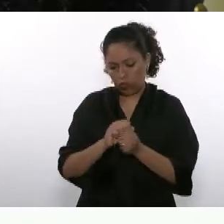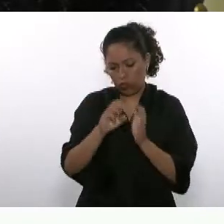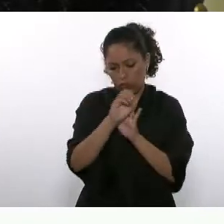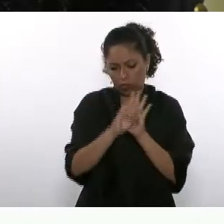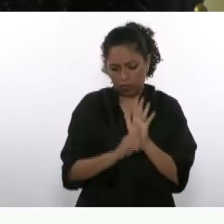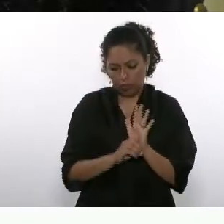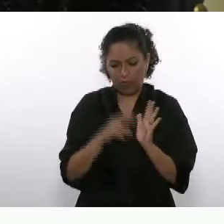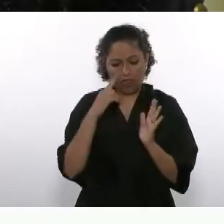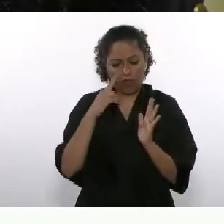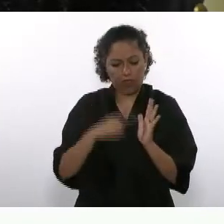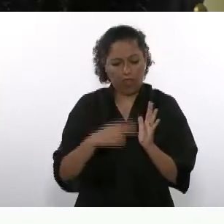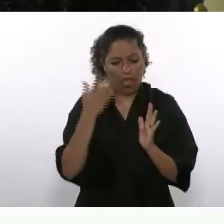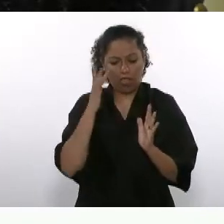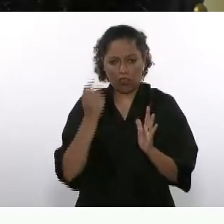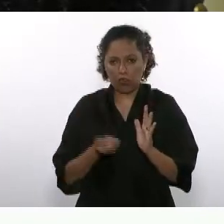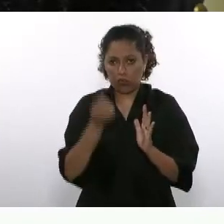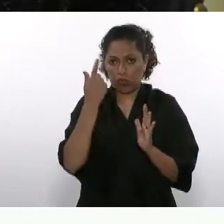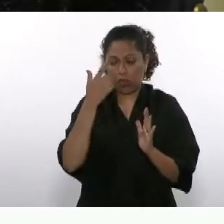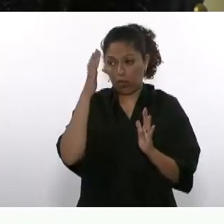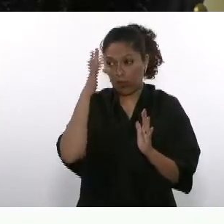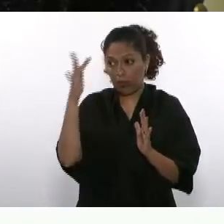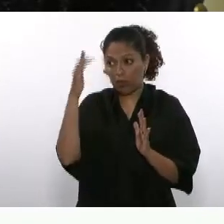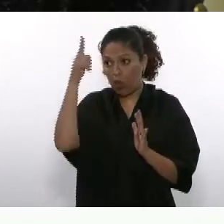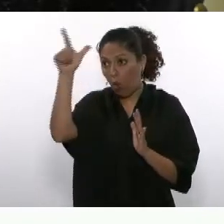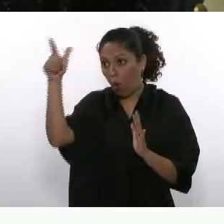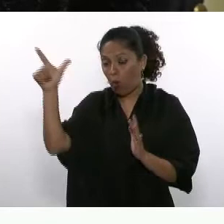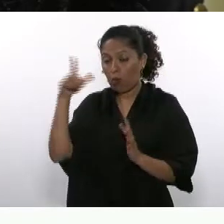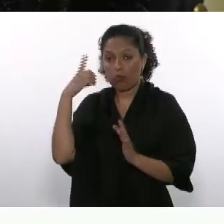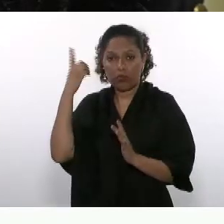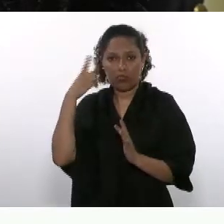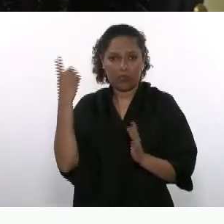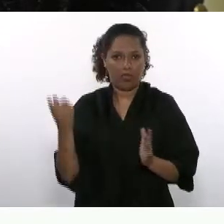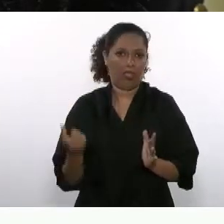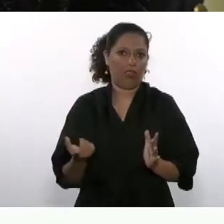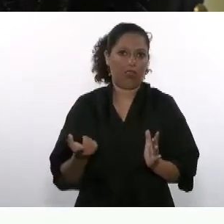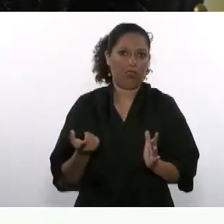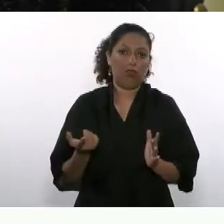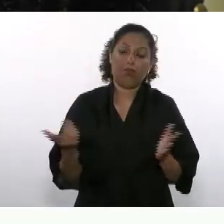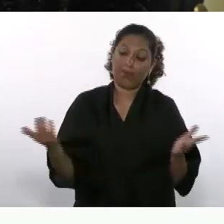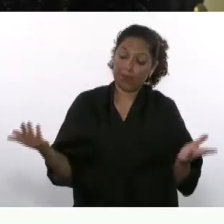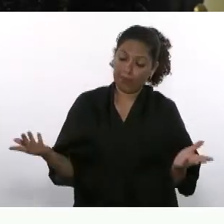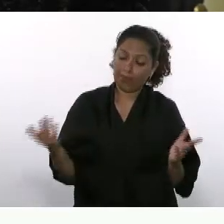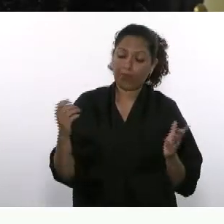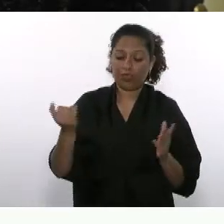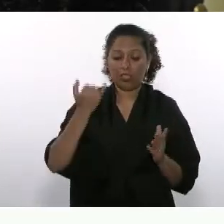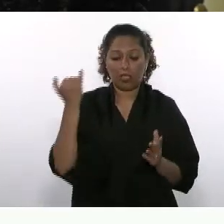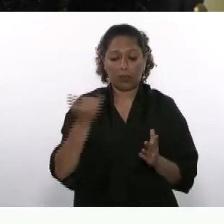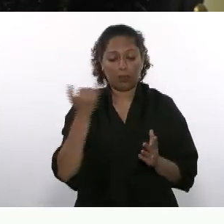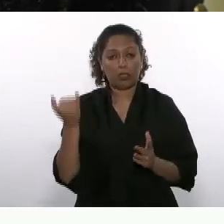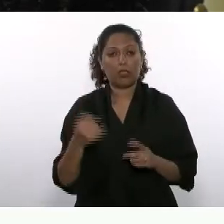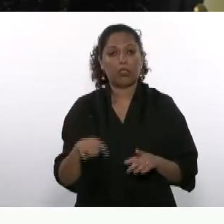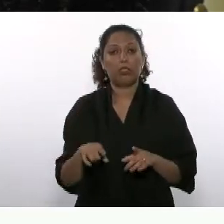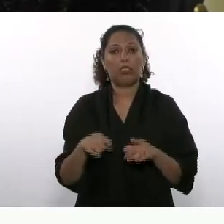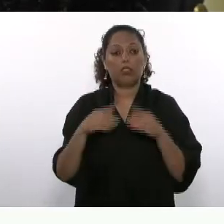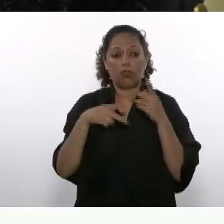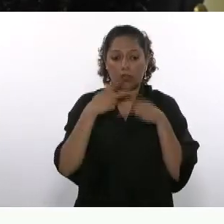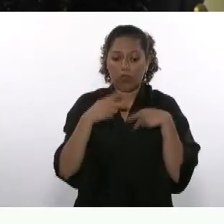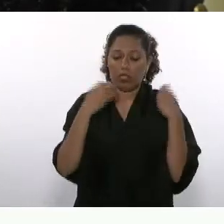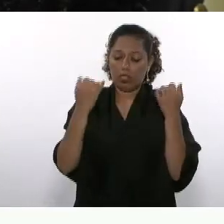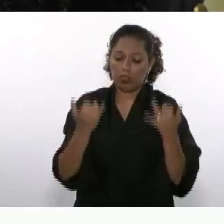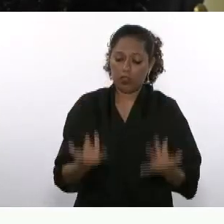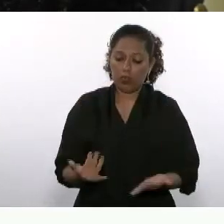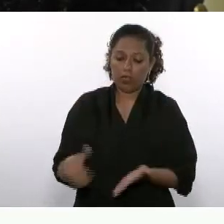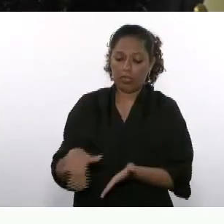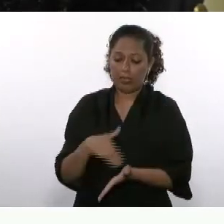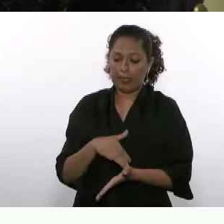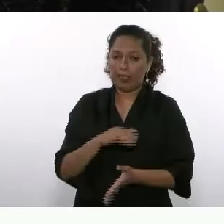imagina para os demais deputados da Casa. Então, me mas parece que é fundamental, ou pelo menos seria fundamental, a explanação pela